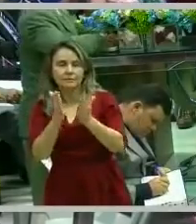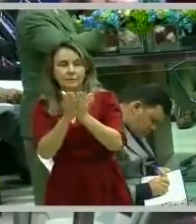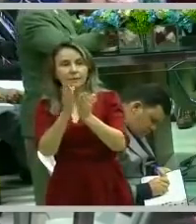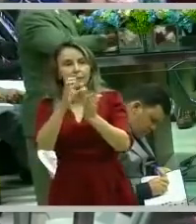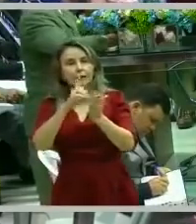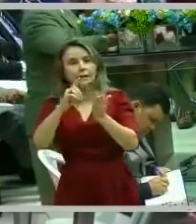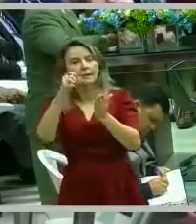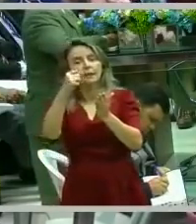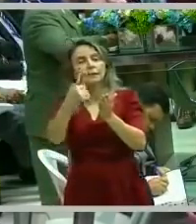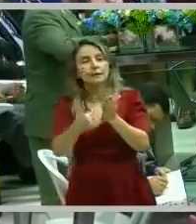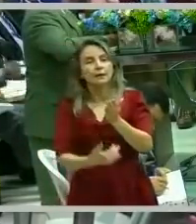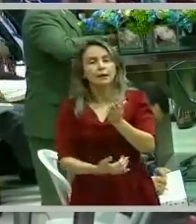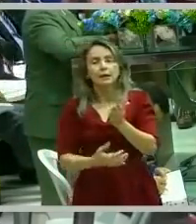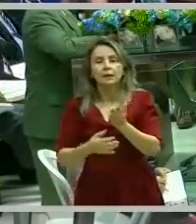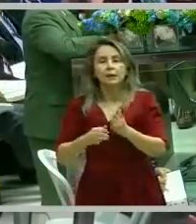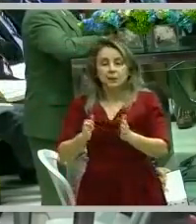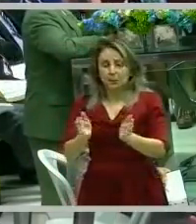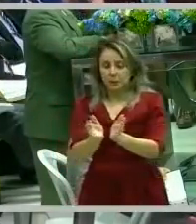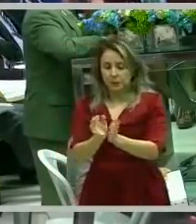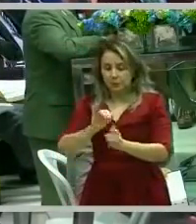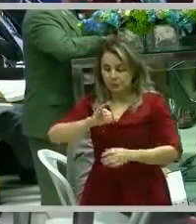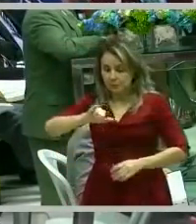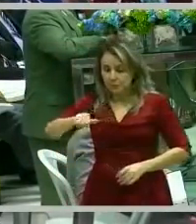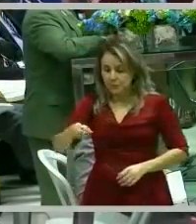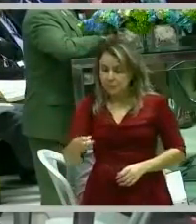judeus disseram, eles estão